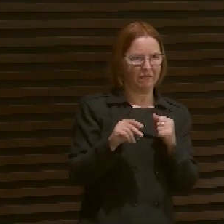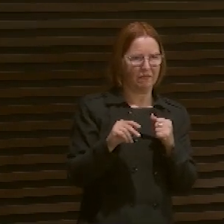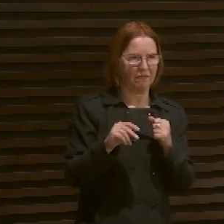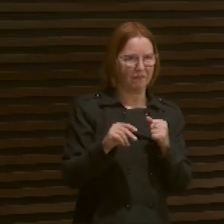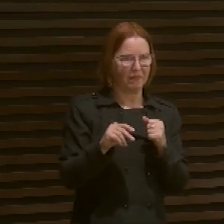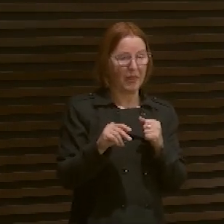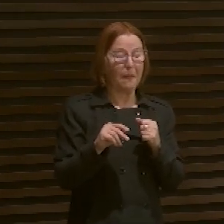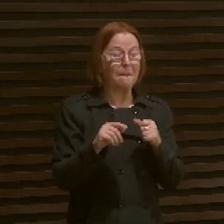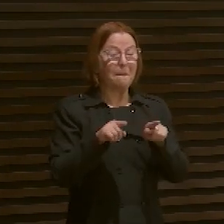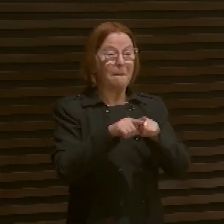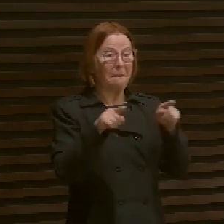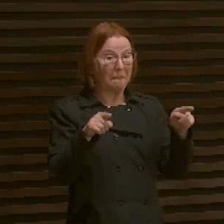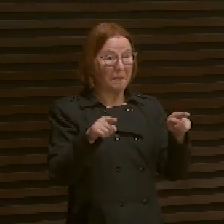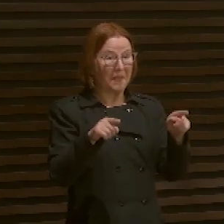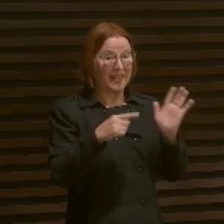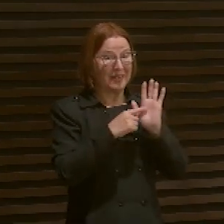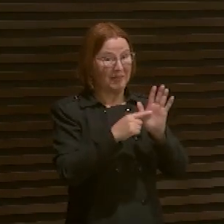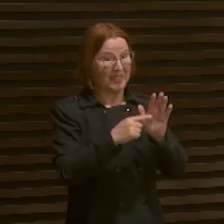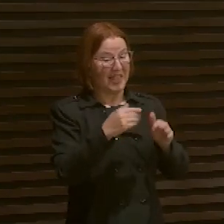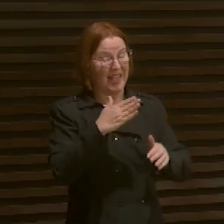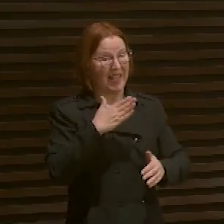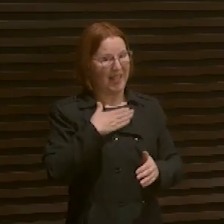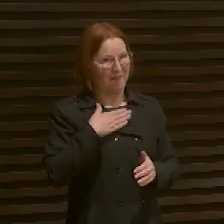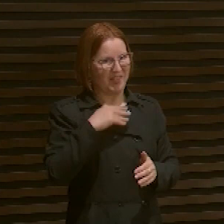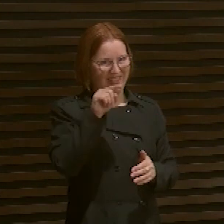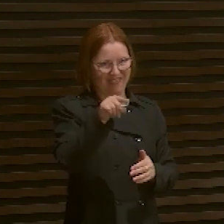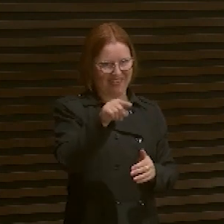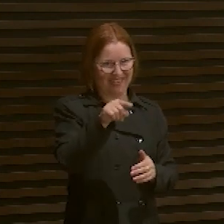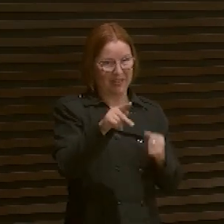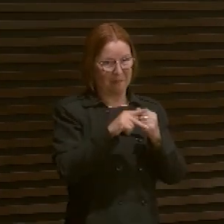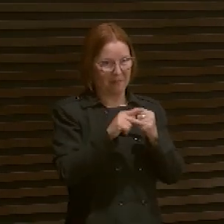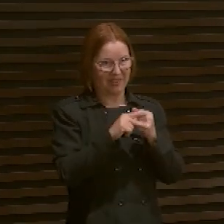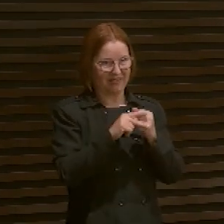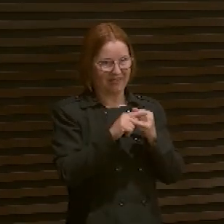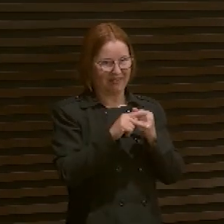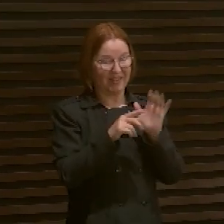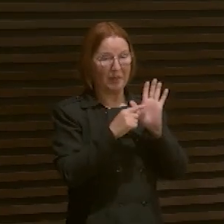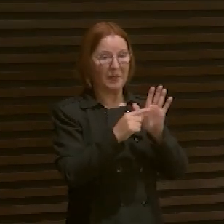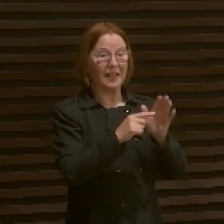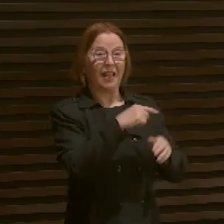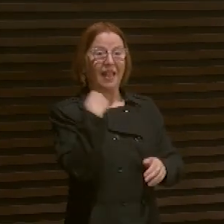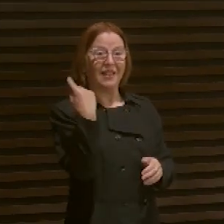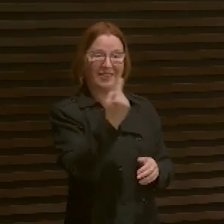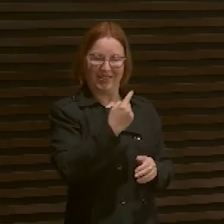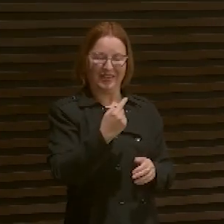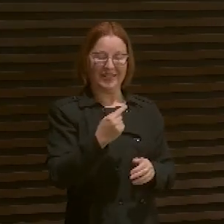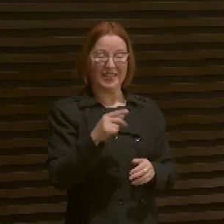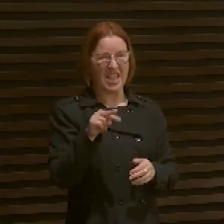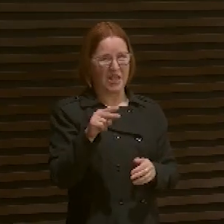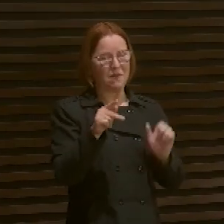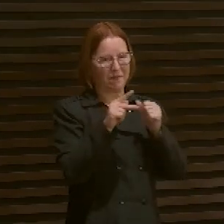meu e teu. Pedro representa a nossa pessoa, porque nós, assim como